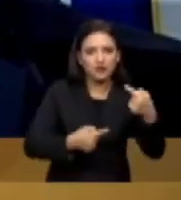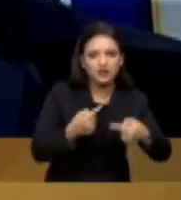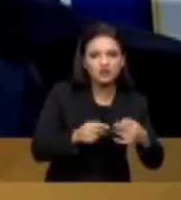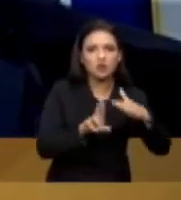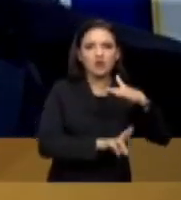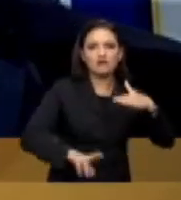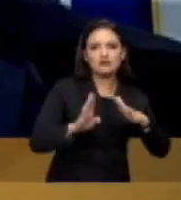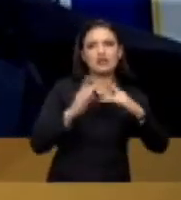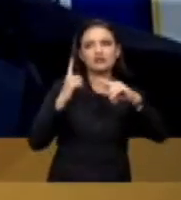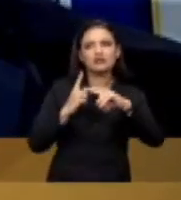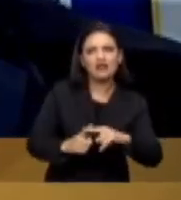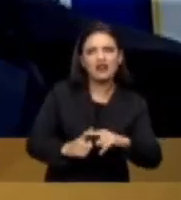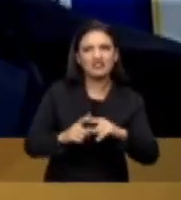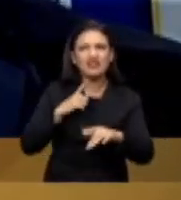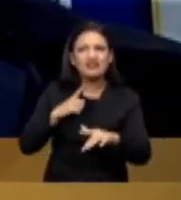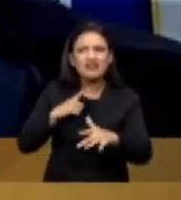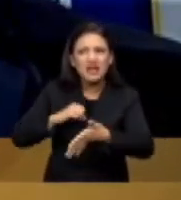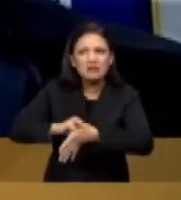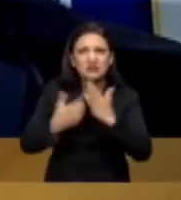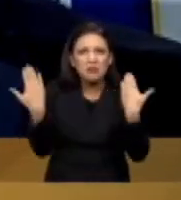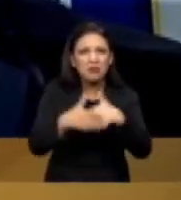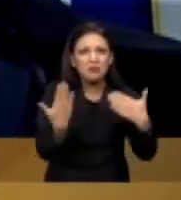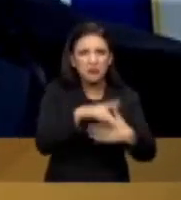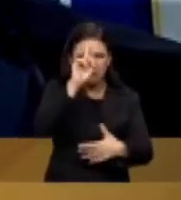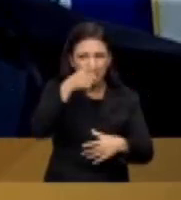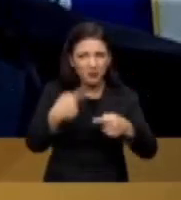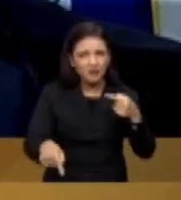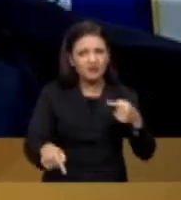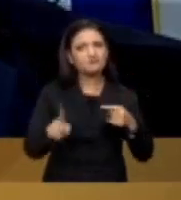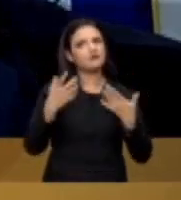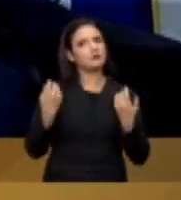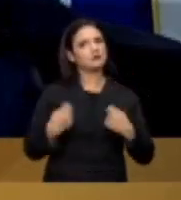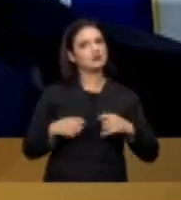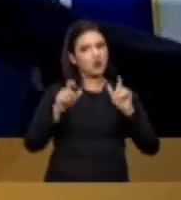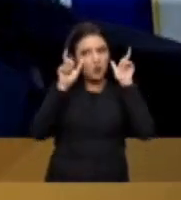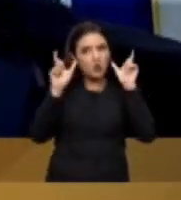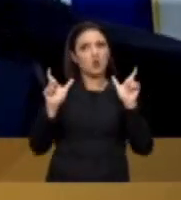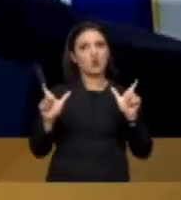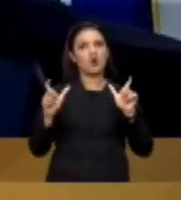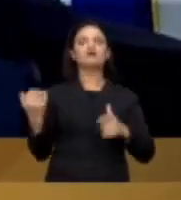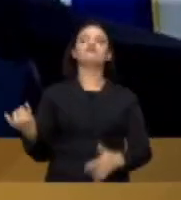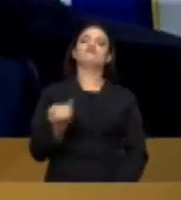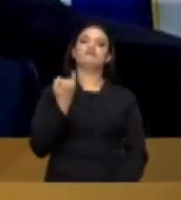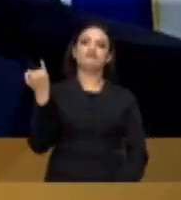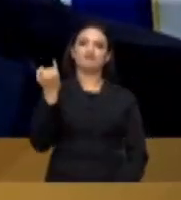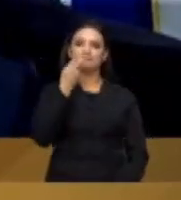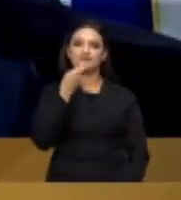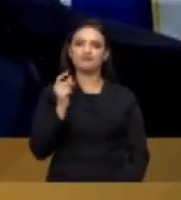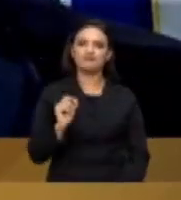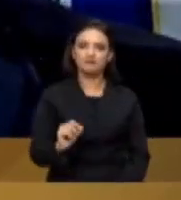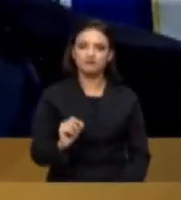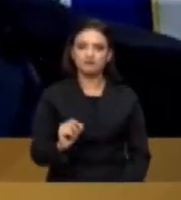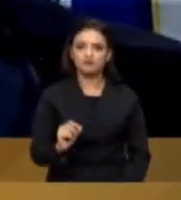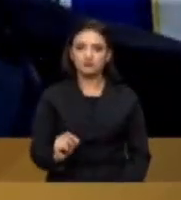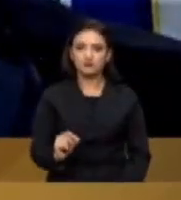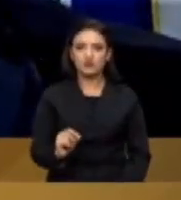o escrutínio há de ser dos mais rigorosos. E aqui é importante abrir um parêntese, lembrar que onde o